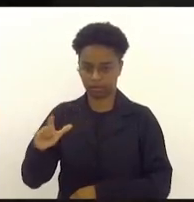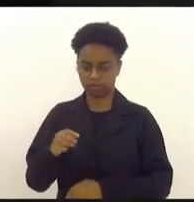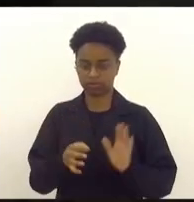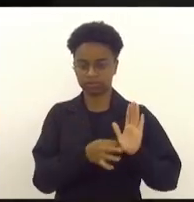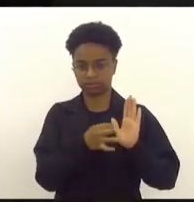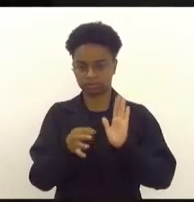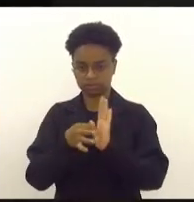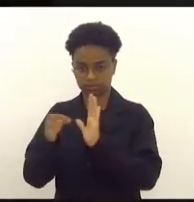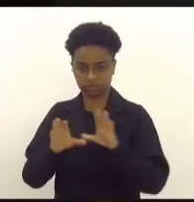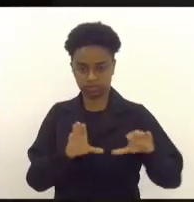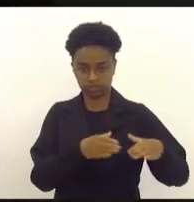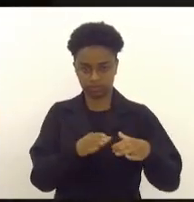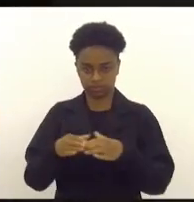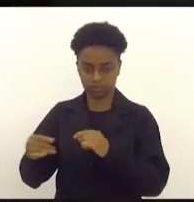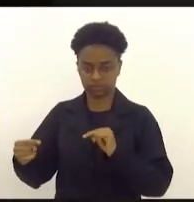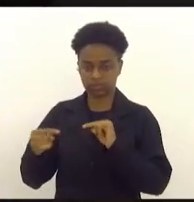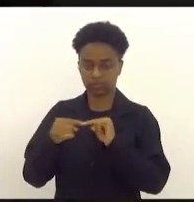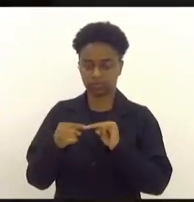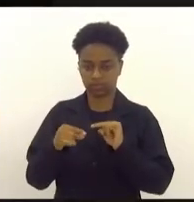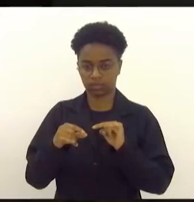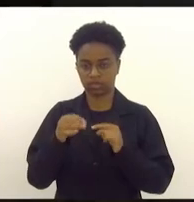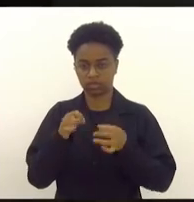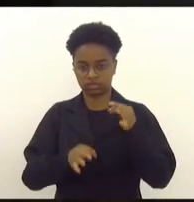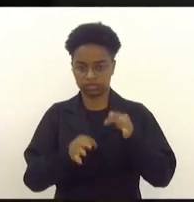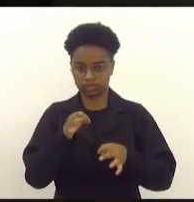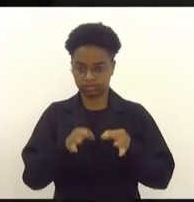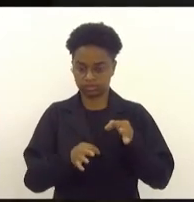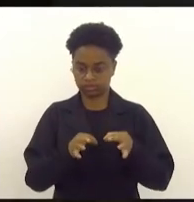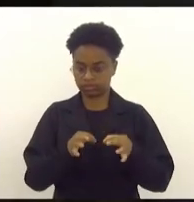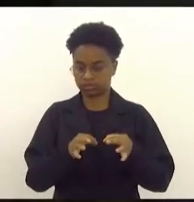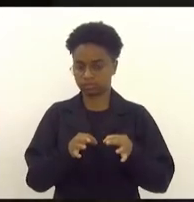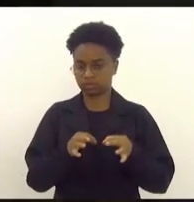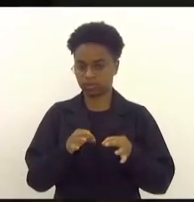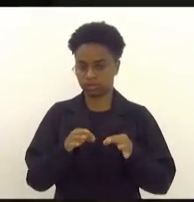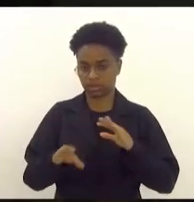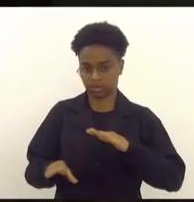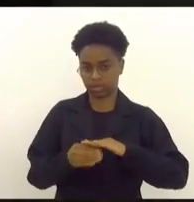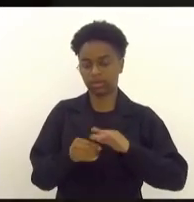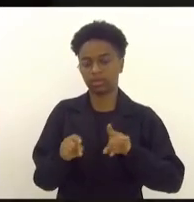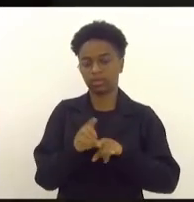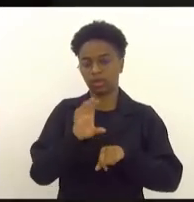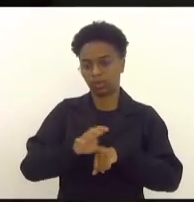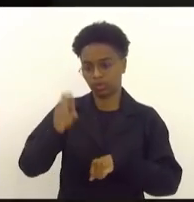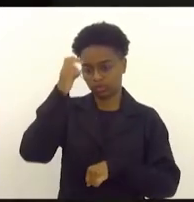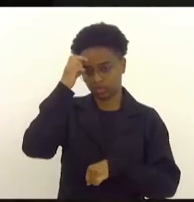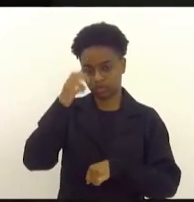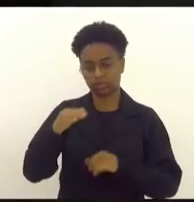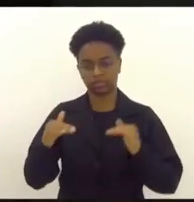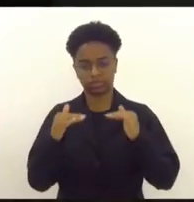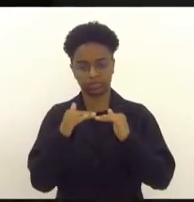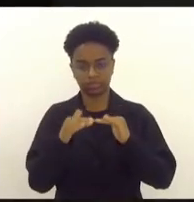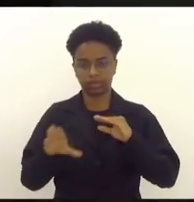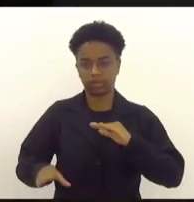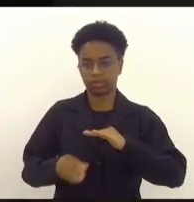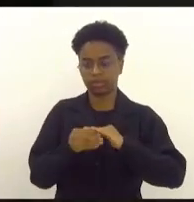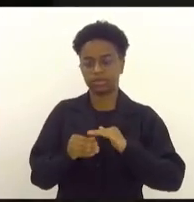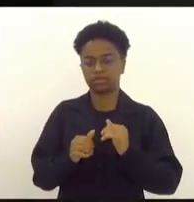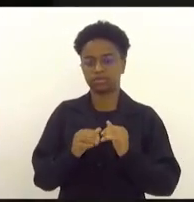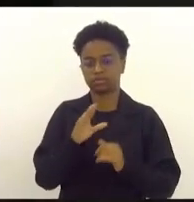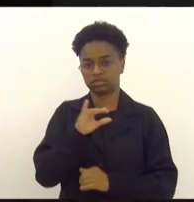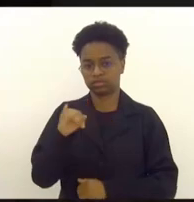Constituição e justiça pela juridicidade com emenda e de Cultura favorável com a emenda da ccj relatores